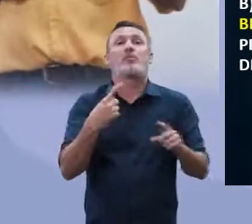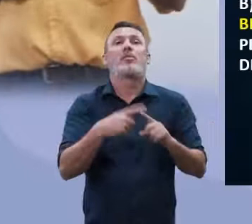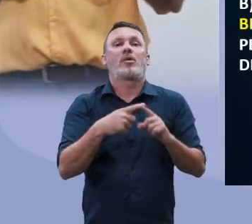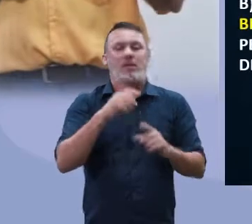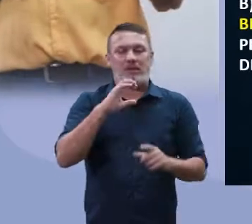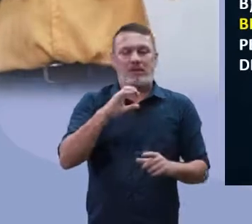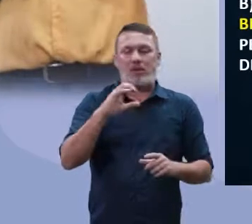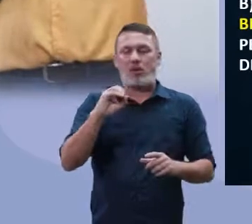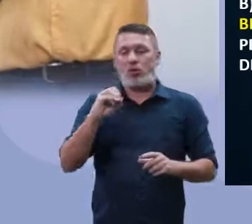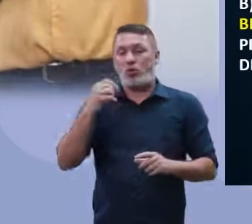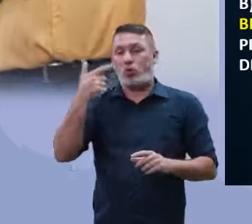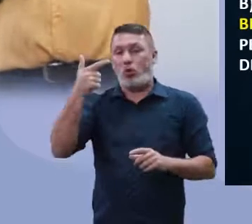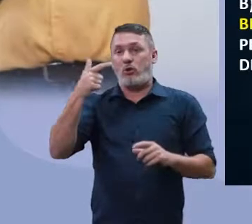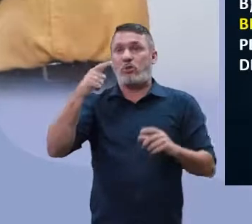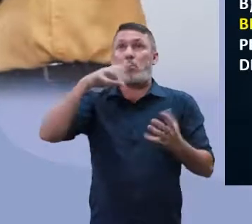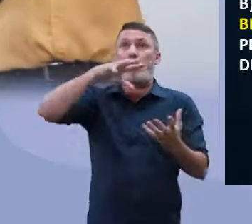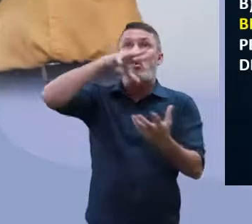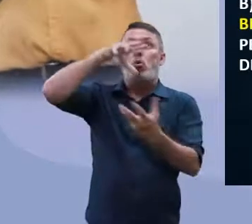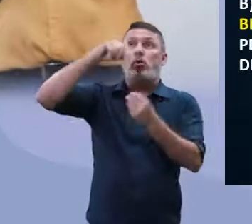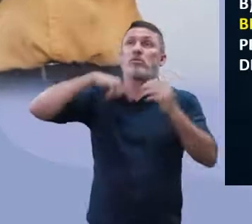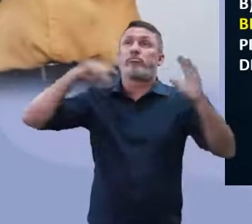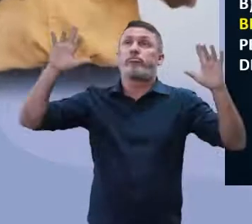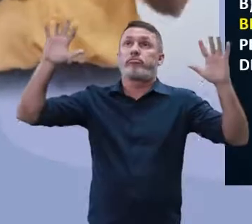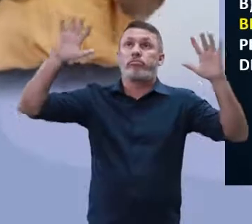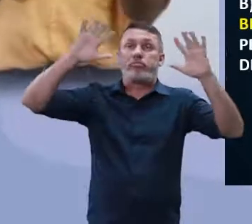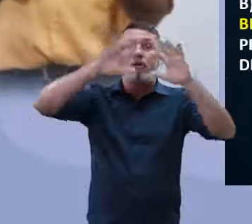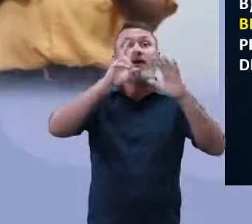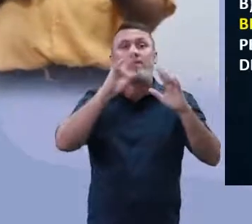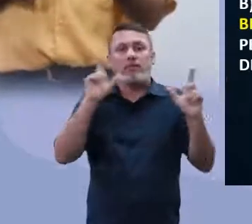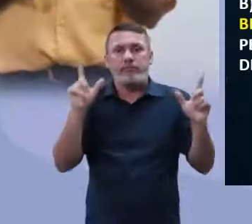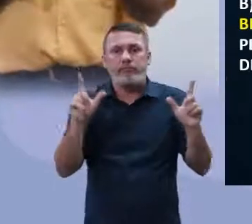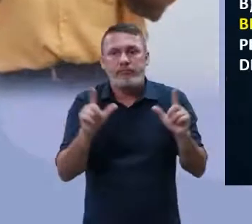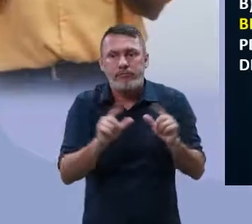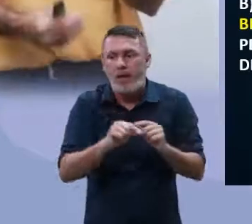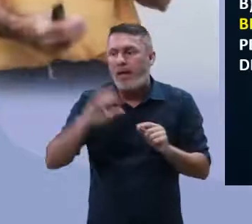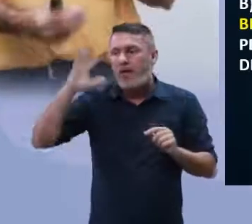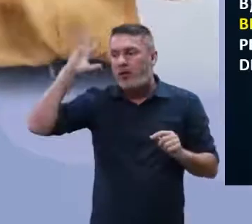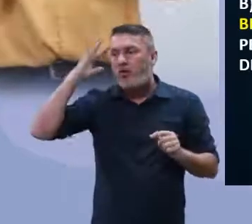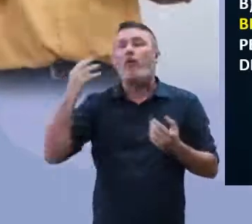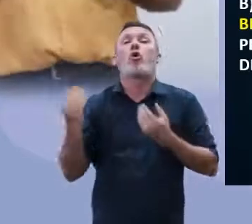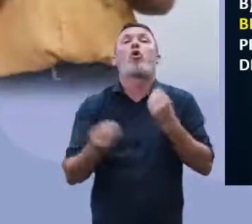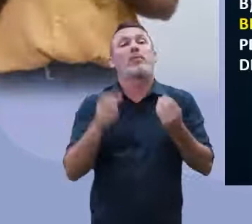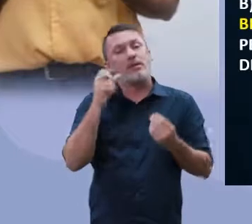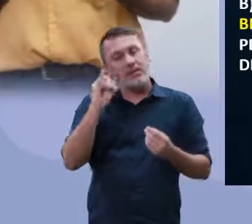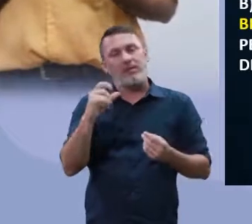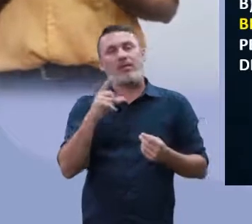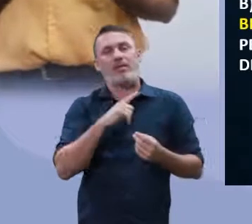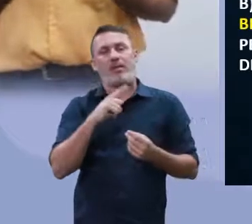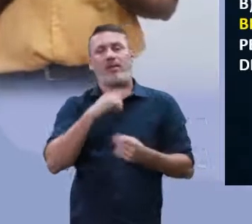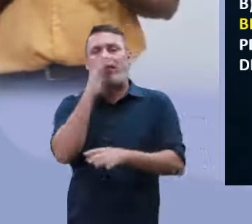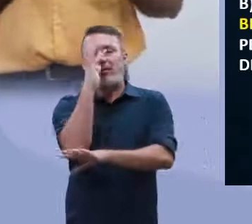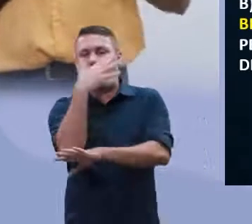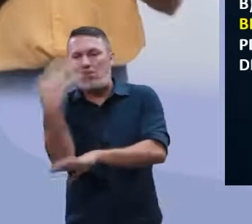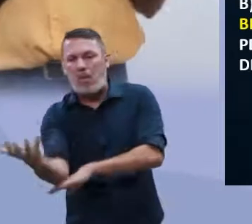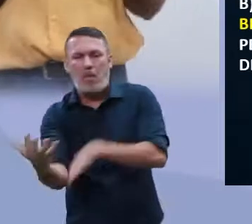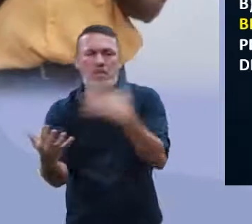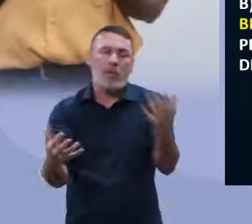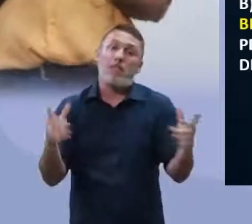na atmosfera ele só será, vamos dizer assim, minimizado se nós reduzirmos o